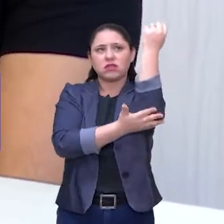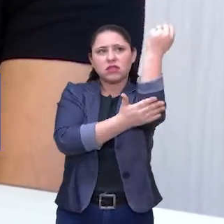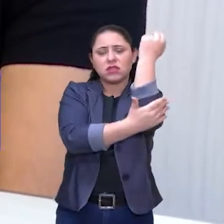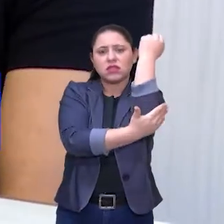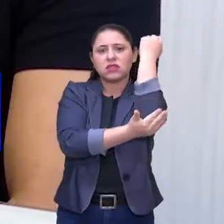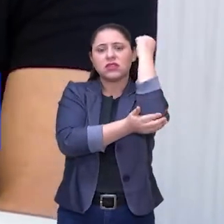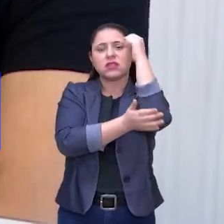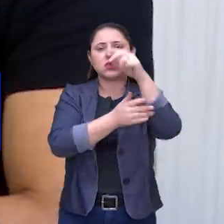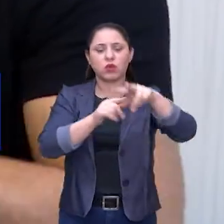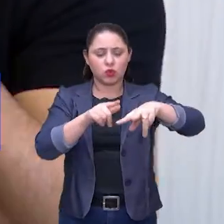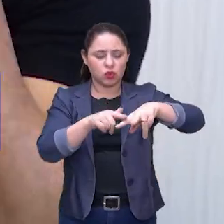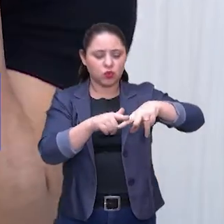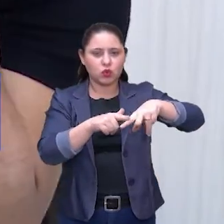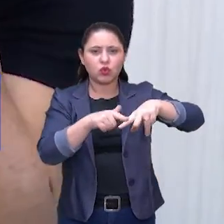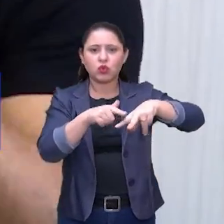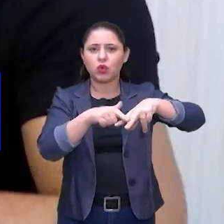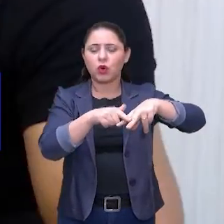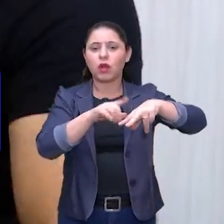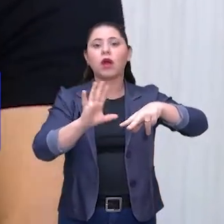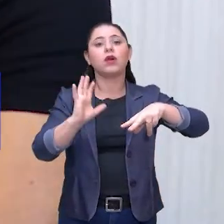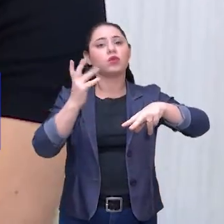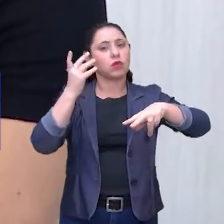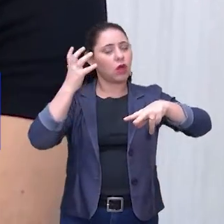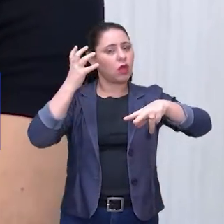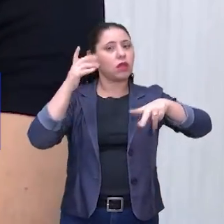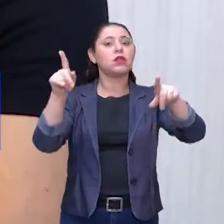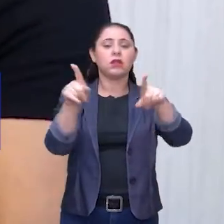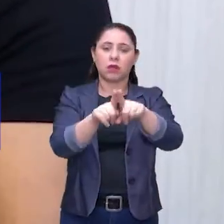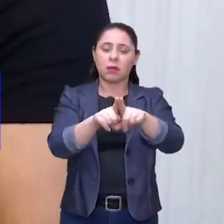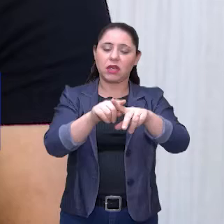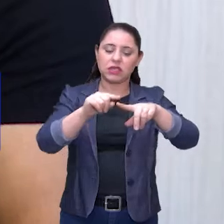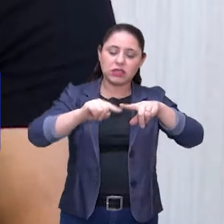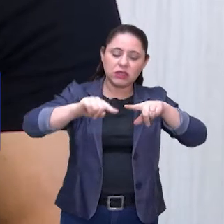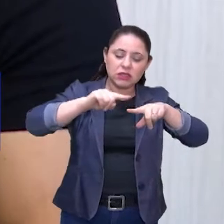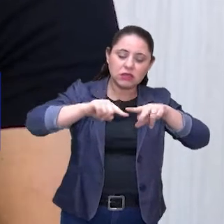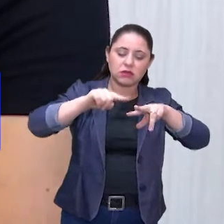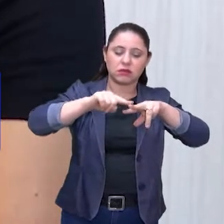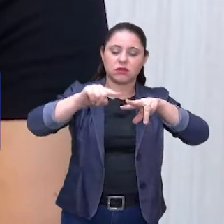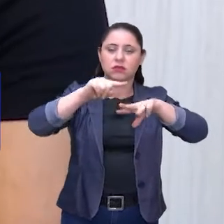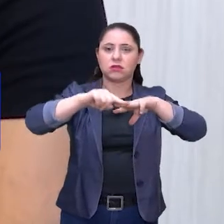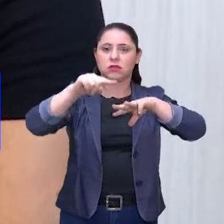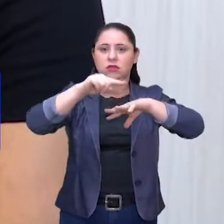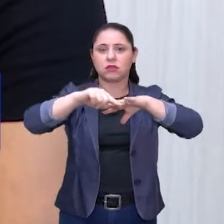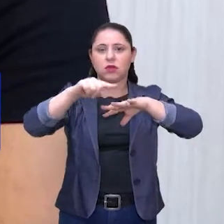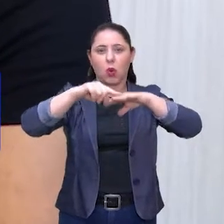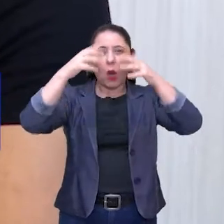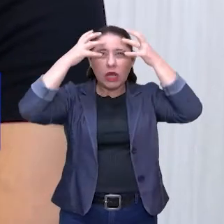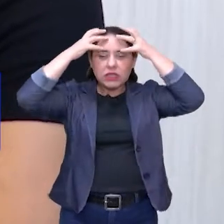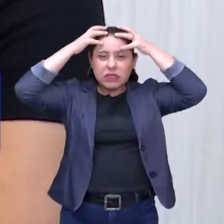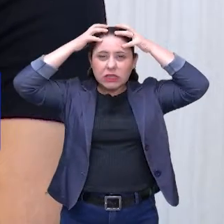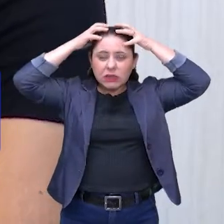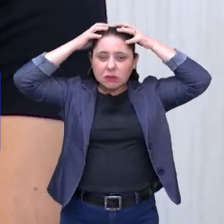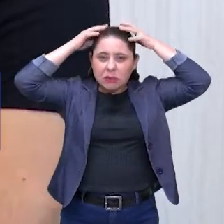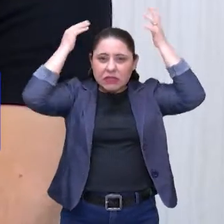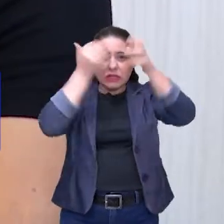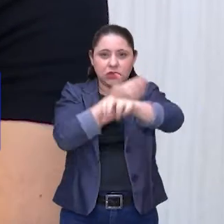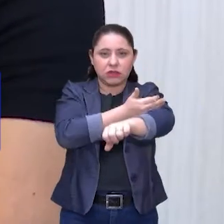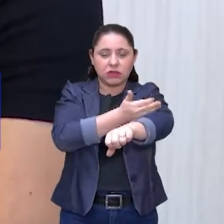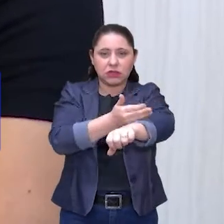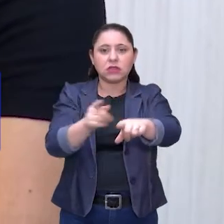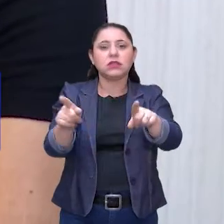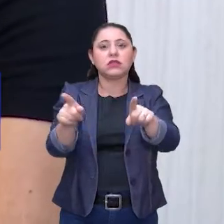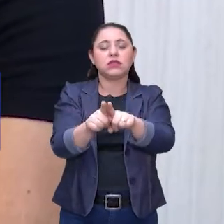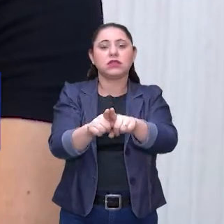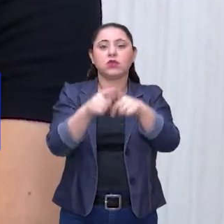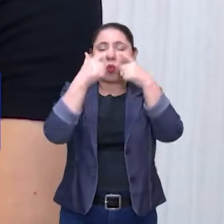Geralmente que acontece no cotovelo, nos joelhos, mas pode acometer todo o corpo, unha, pode